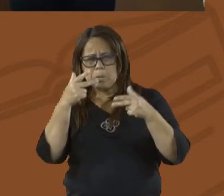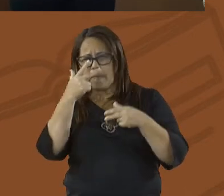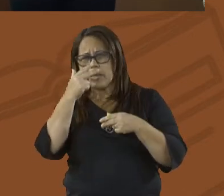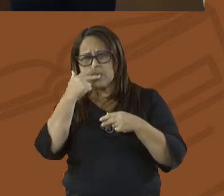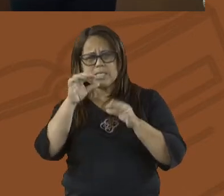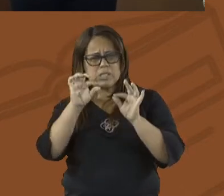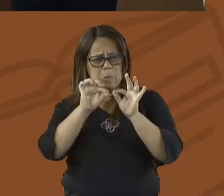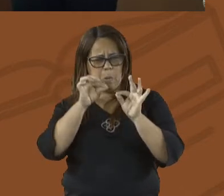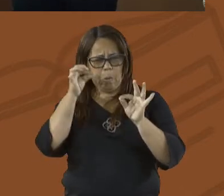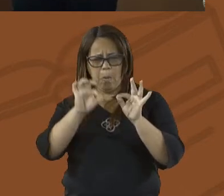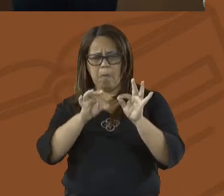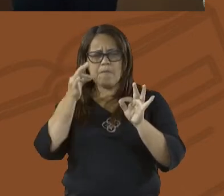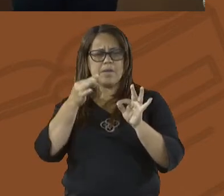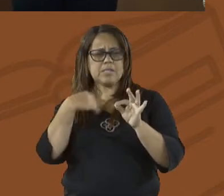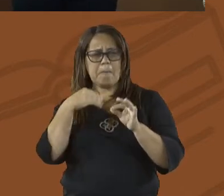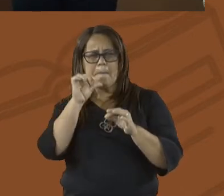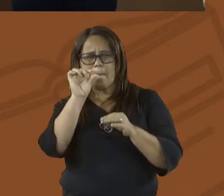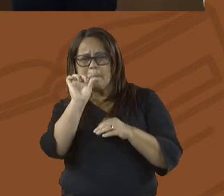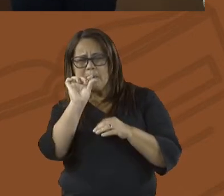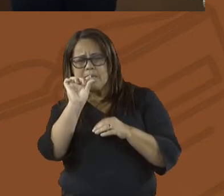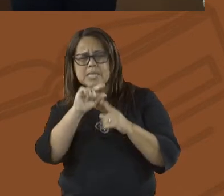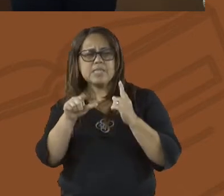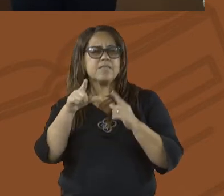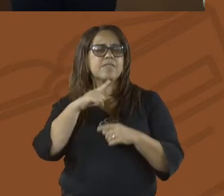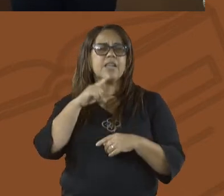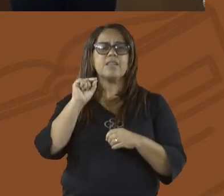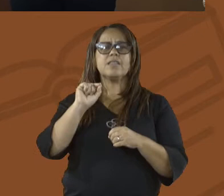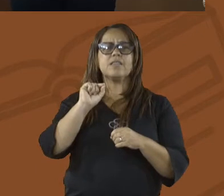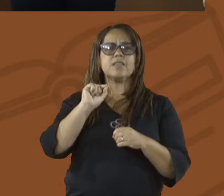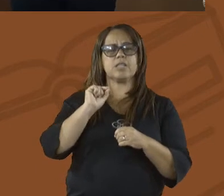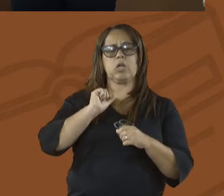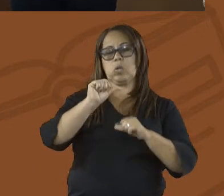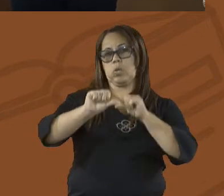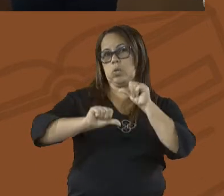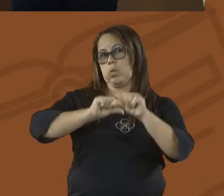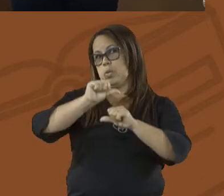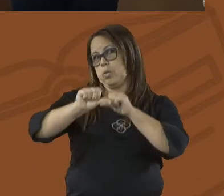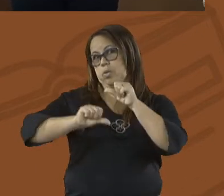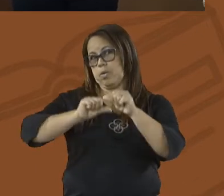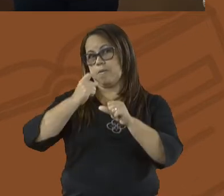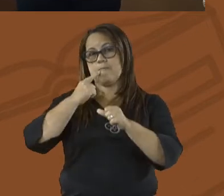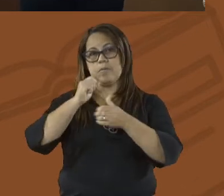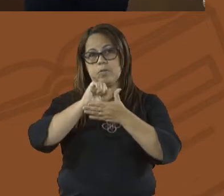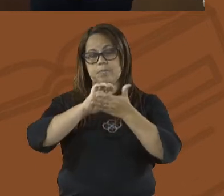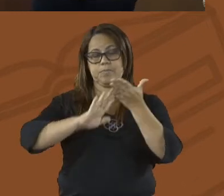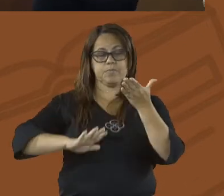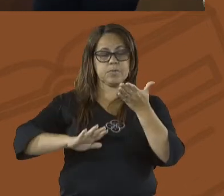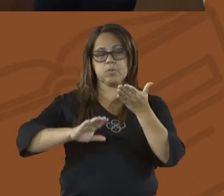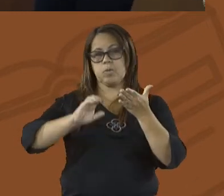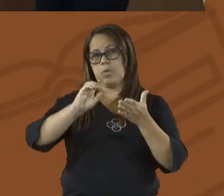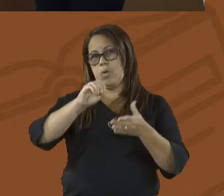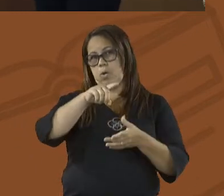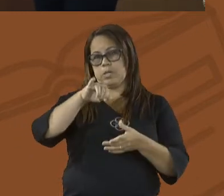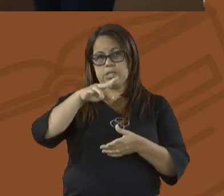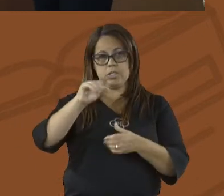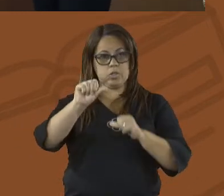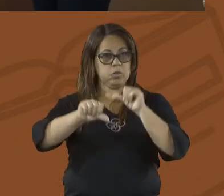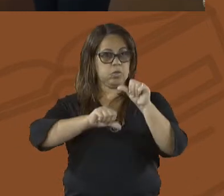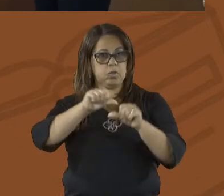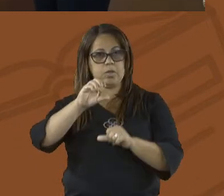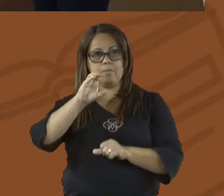uva. E essas bolsas, a gente vai ter a troca do oxigênio e o gás carbônico. Então, ó, como tá aí na